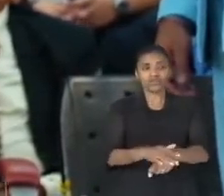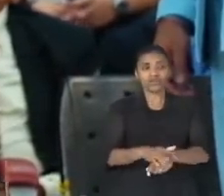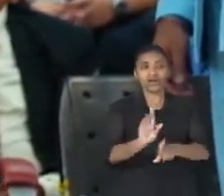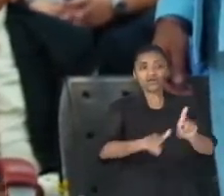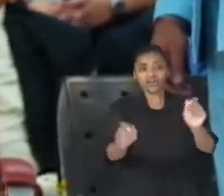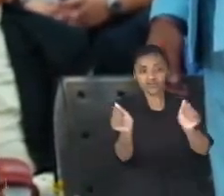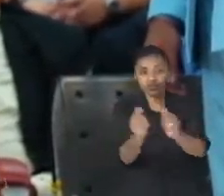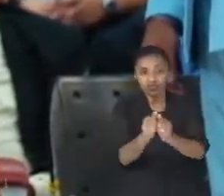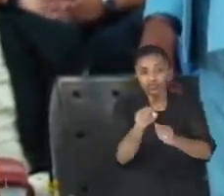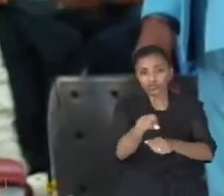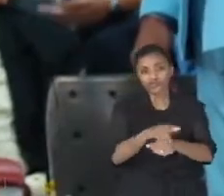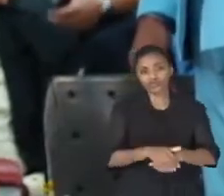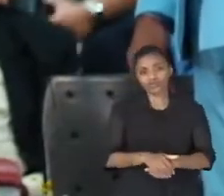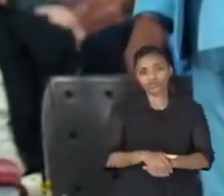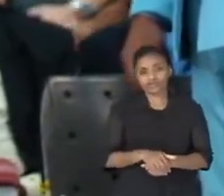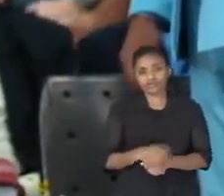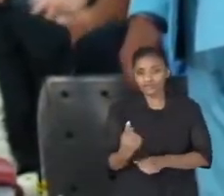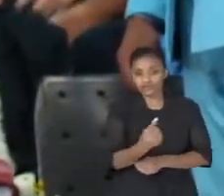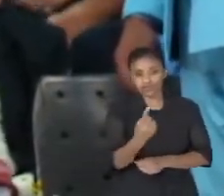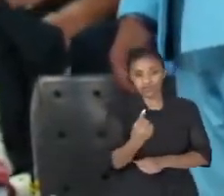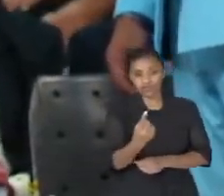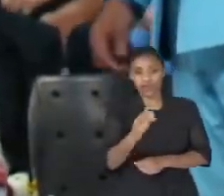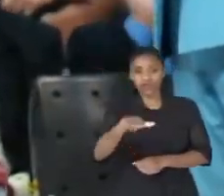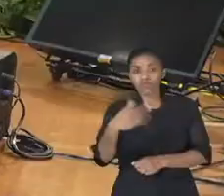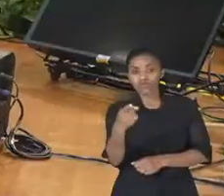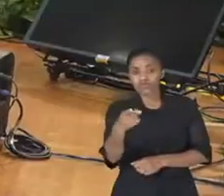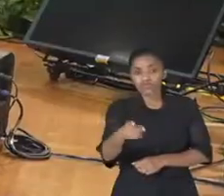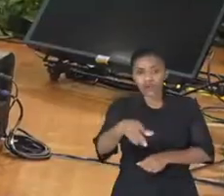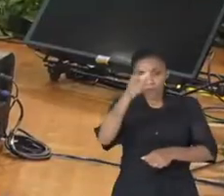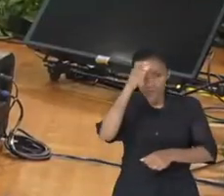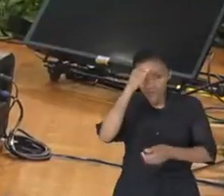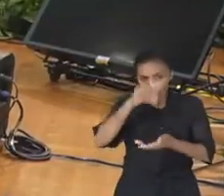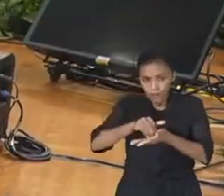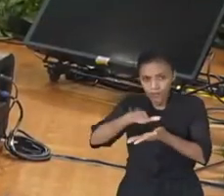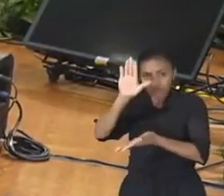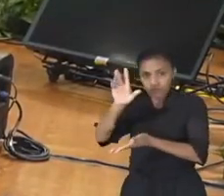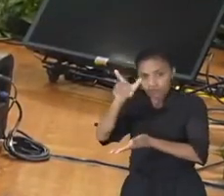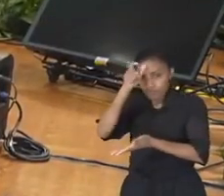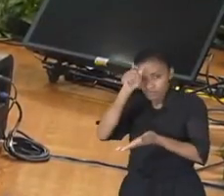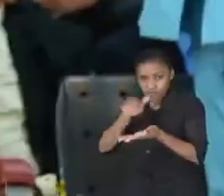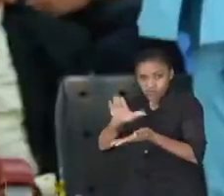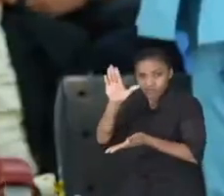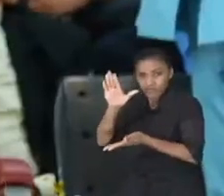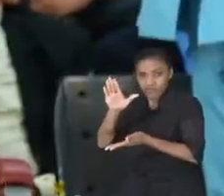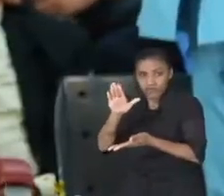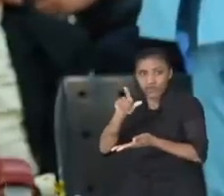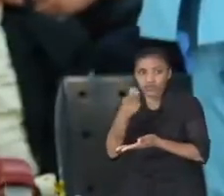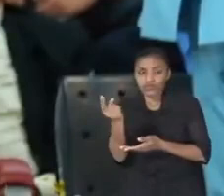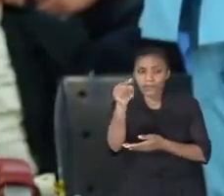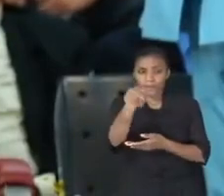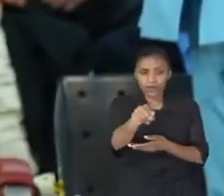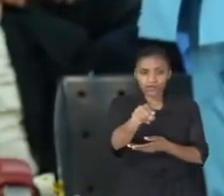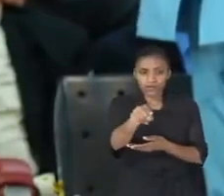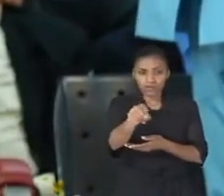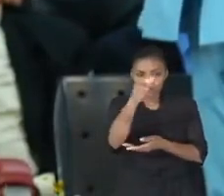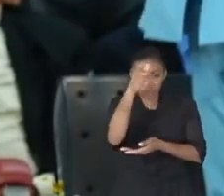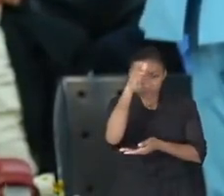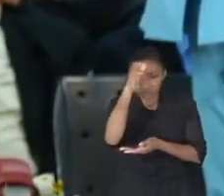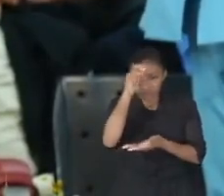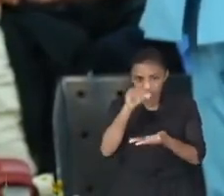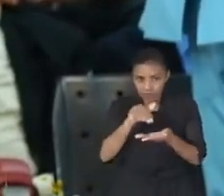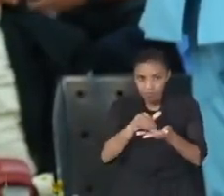alguém pisa lá com você. Quando você vai expulsar os demônios, quando você aponta o dedo para os